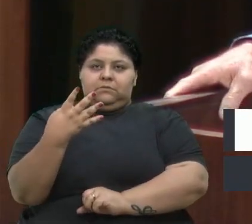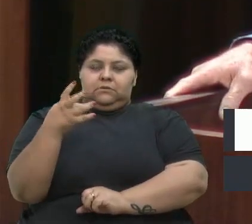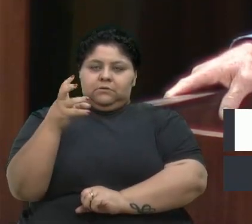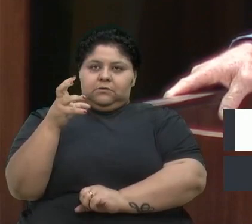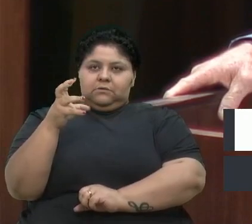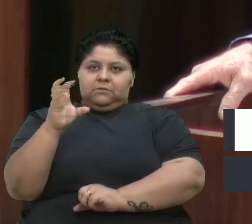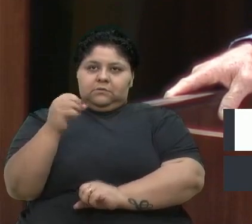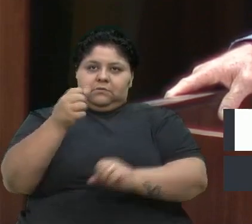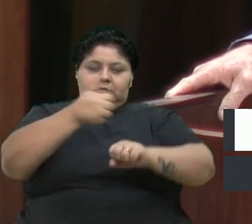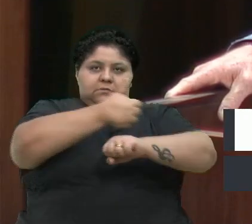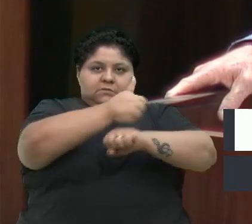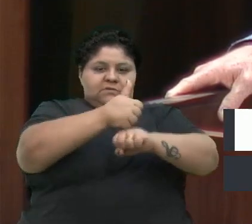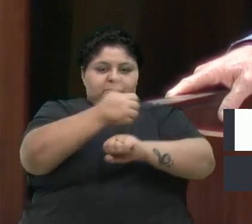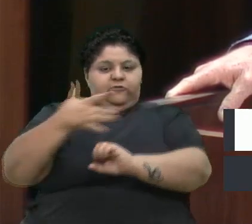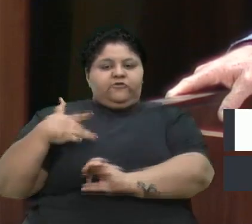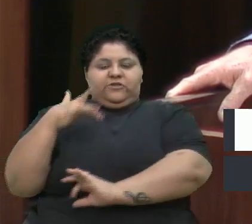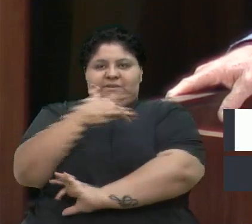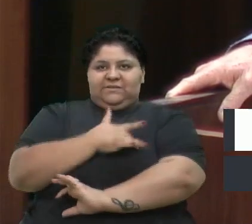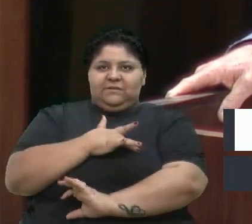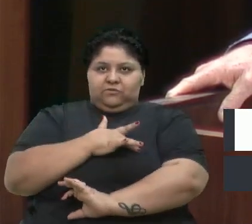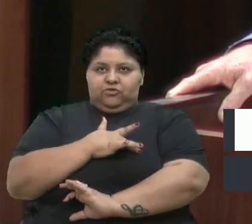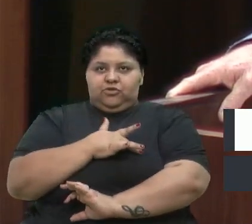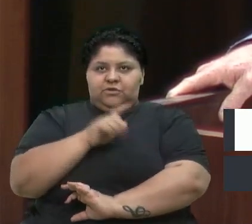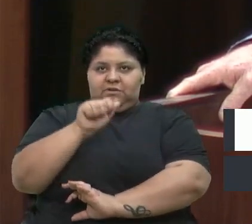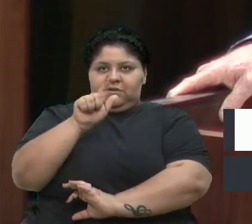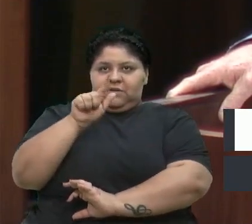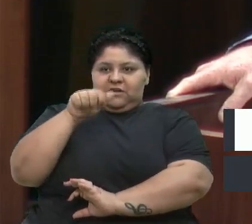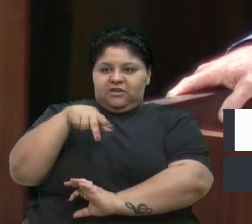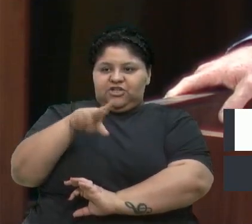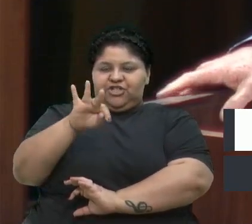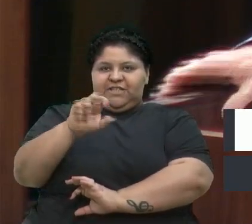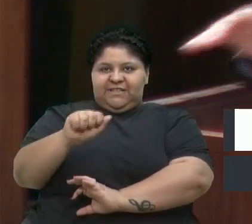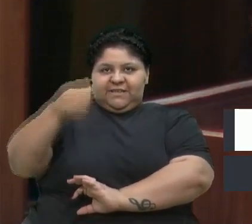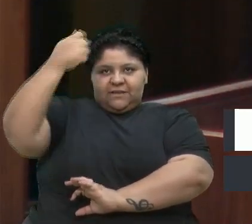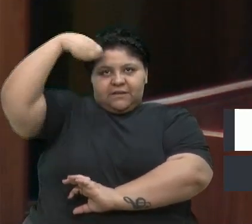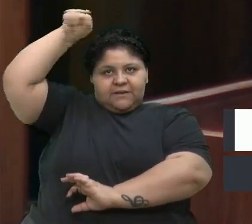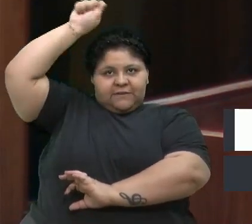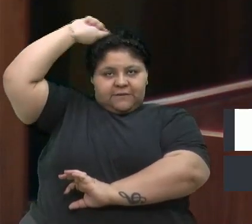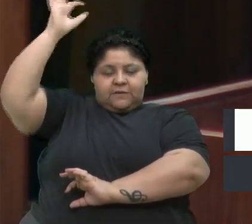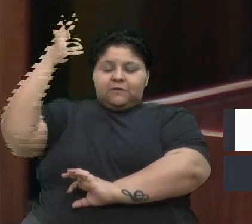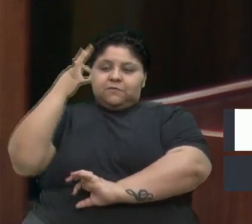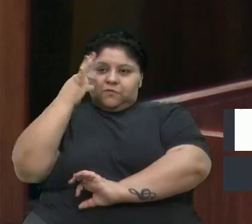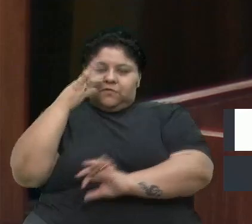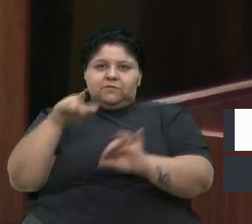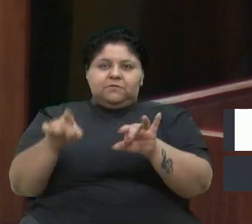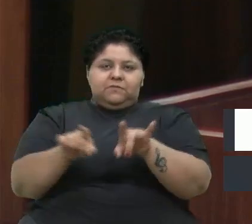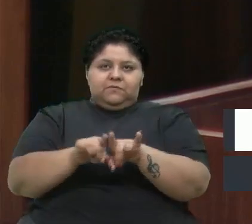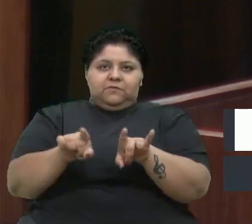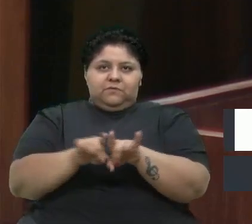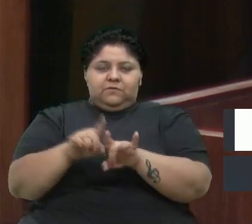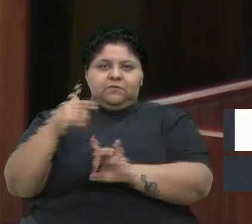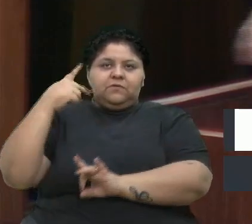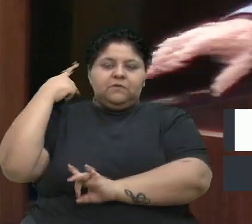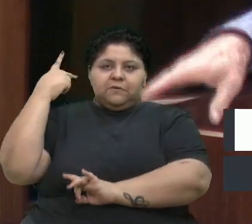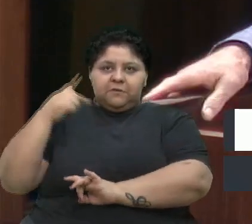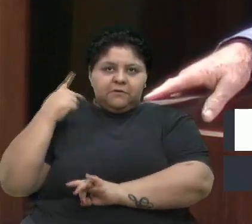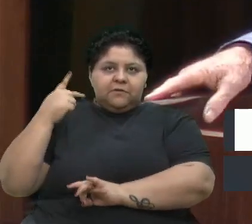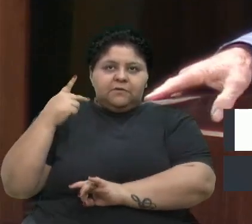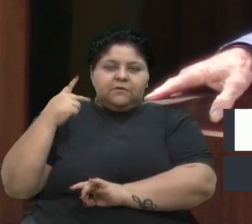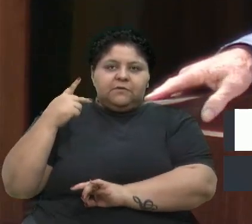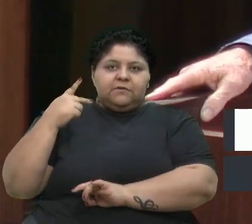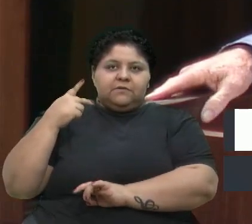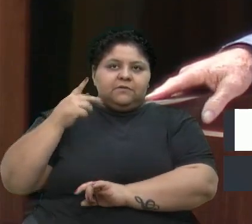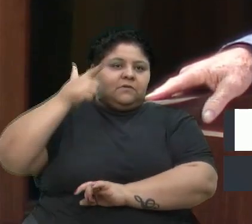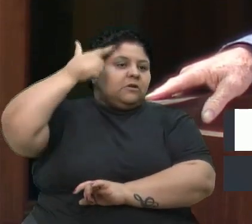agentes de saúde. Na UX, estava lá presente também o vereador